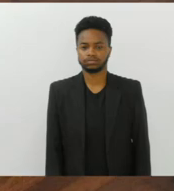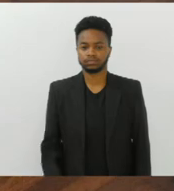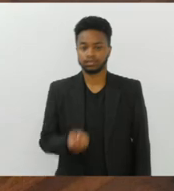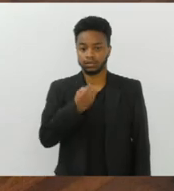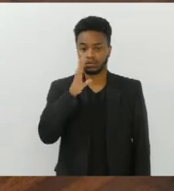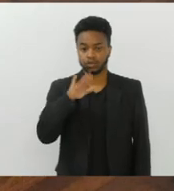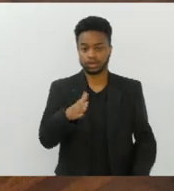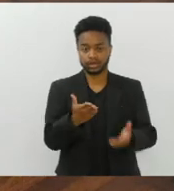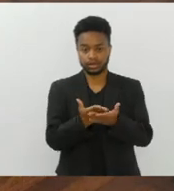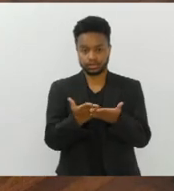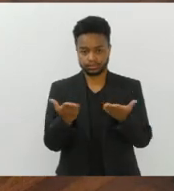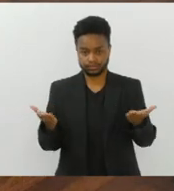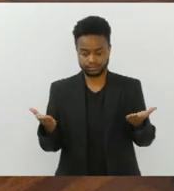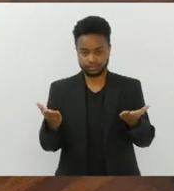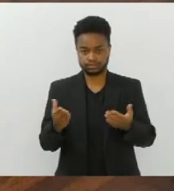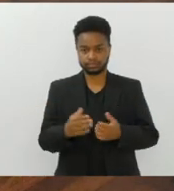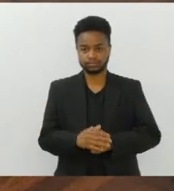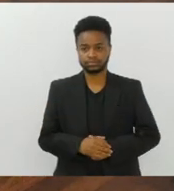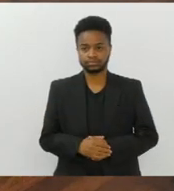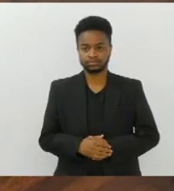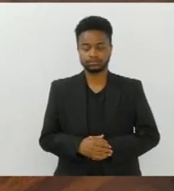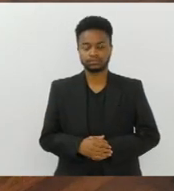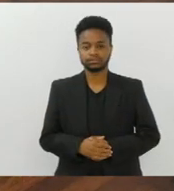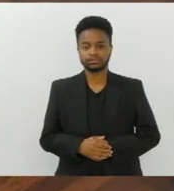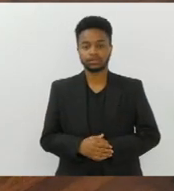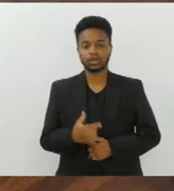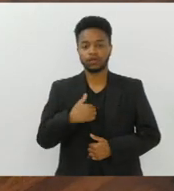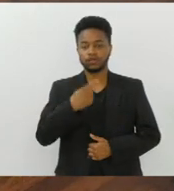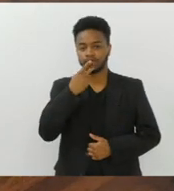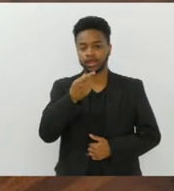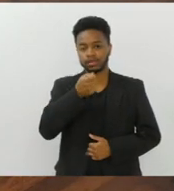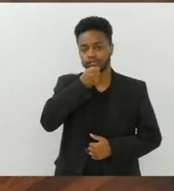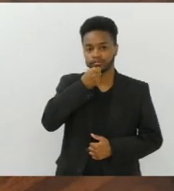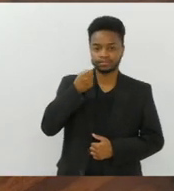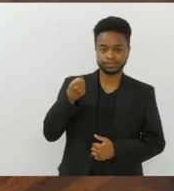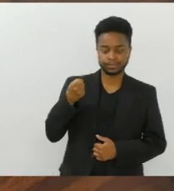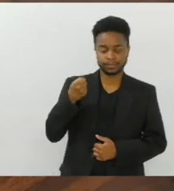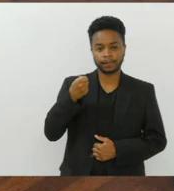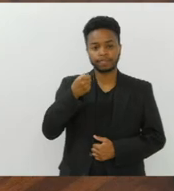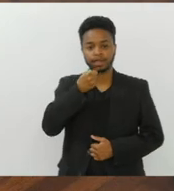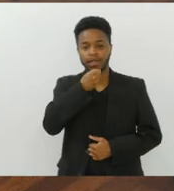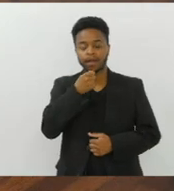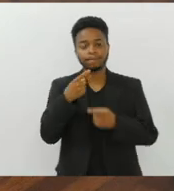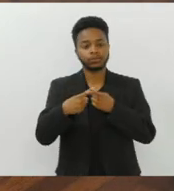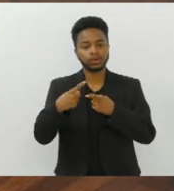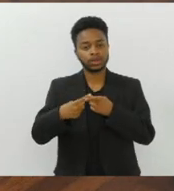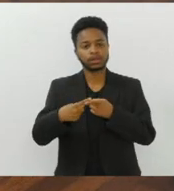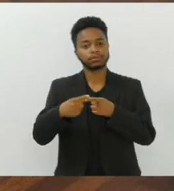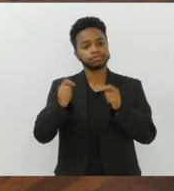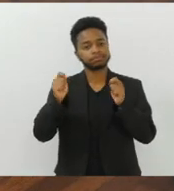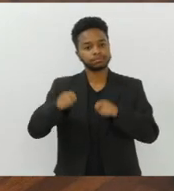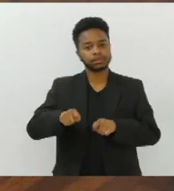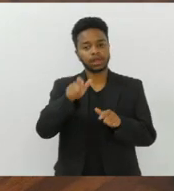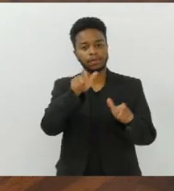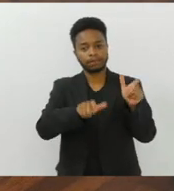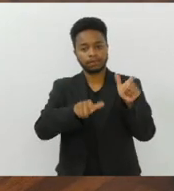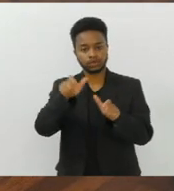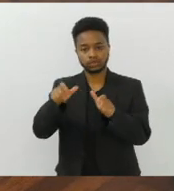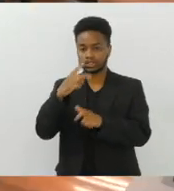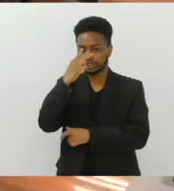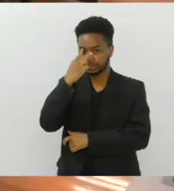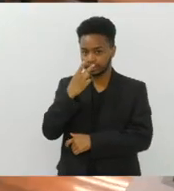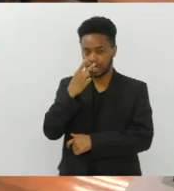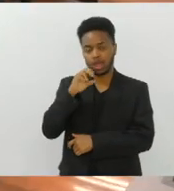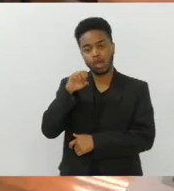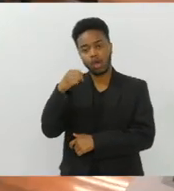Boa tarde mais uma vez. Boa tarde a todos. Falei fora do microfone para que pessoas cegas